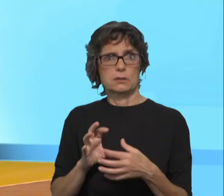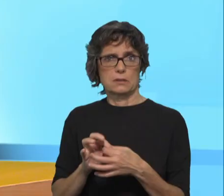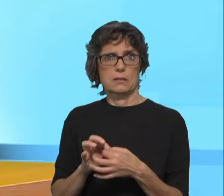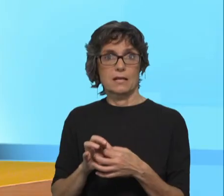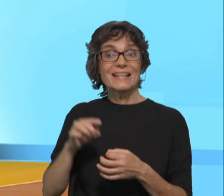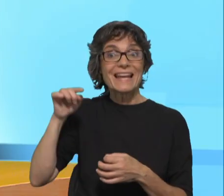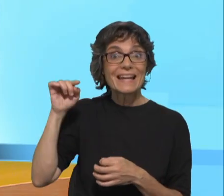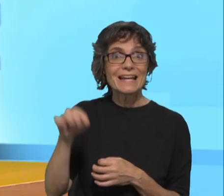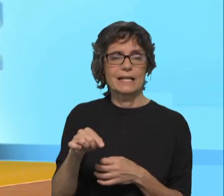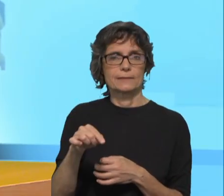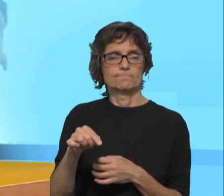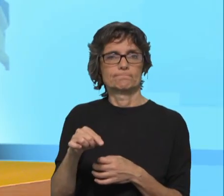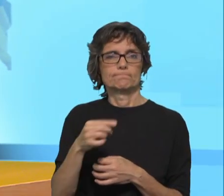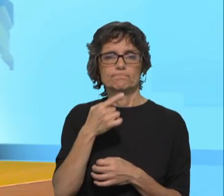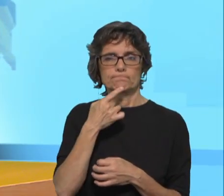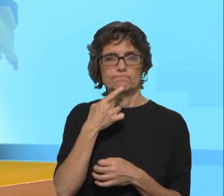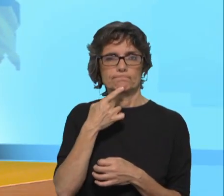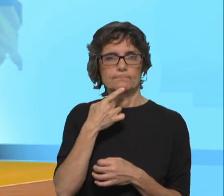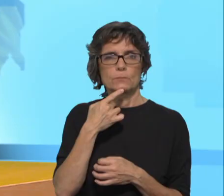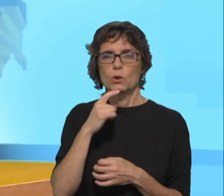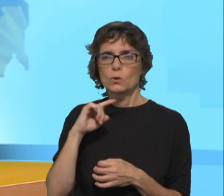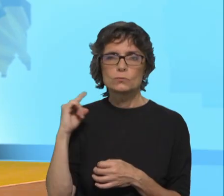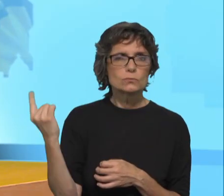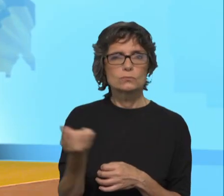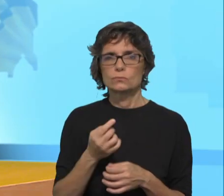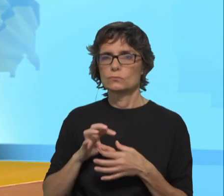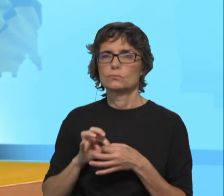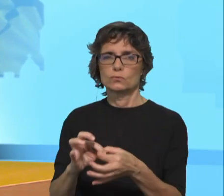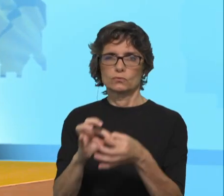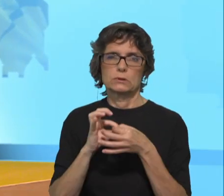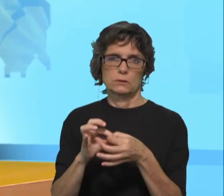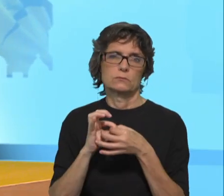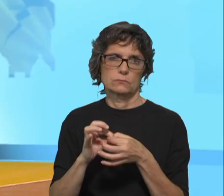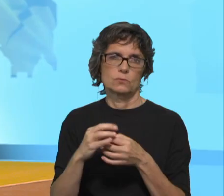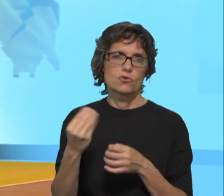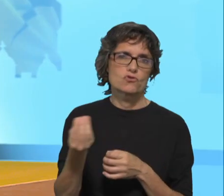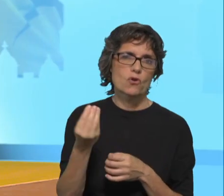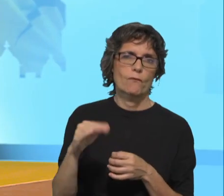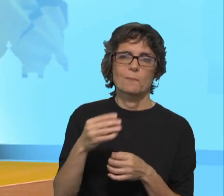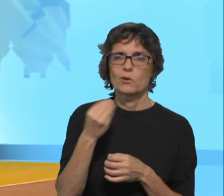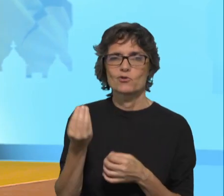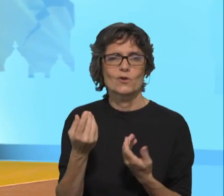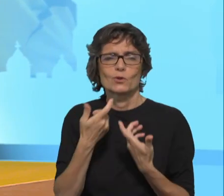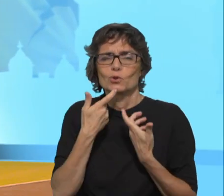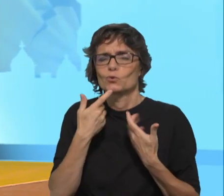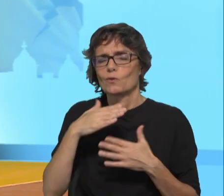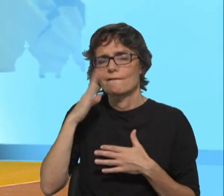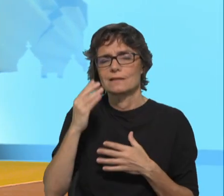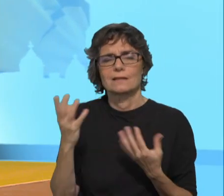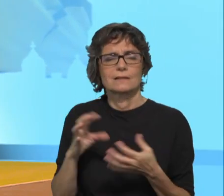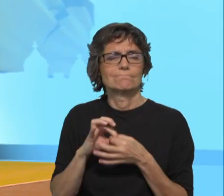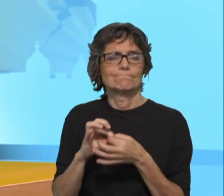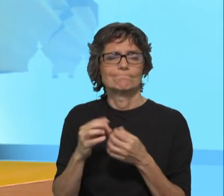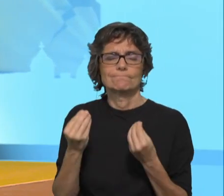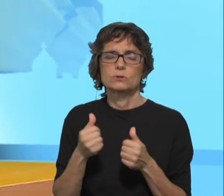todos se sentissem unidos e se sentissem comunidade para realizar aquilo que foram os